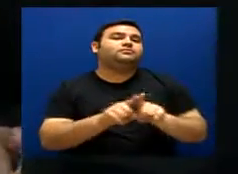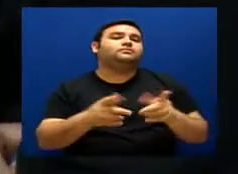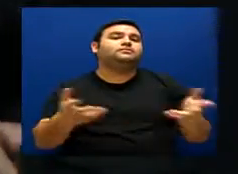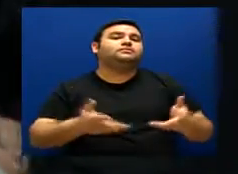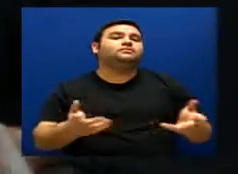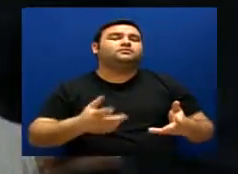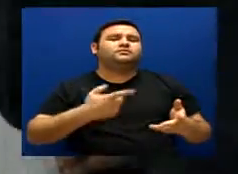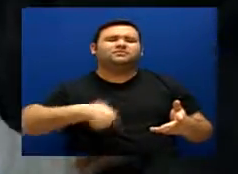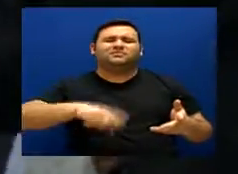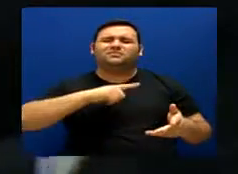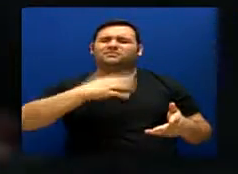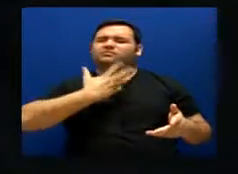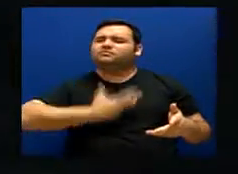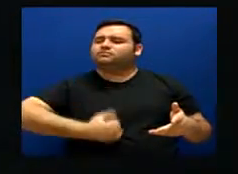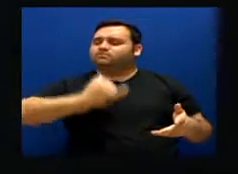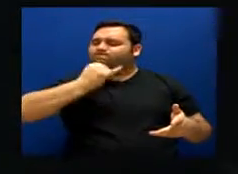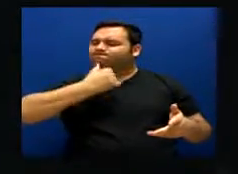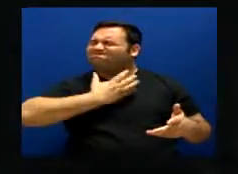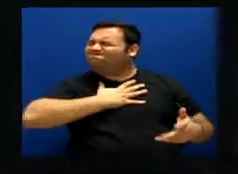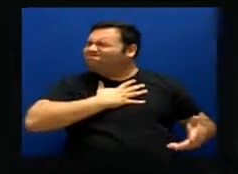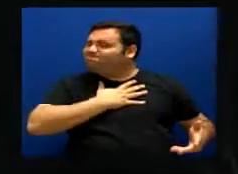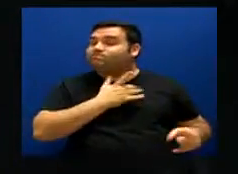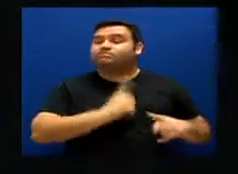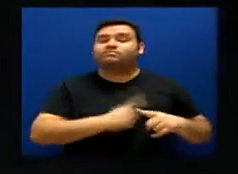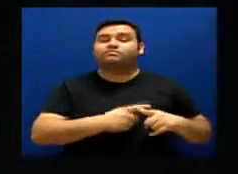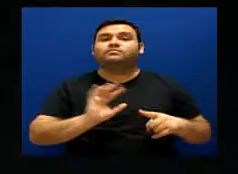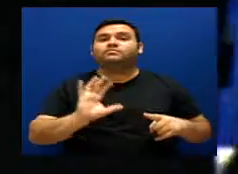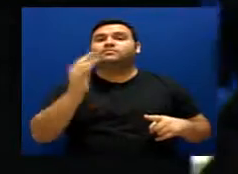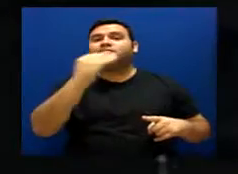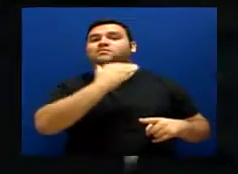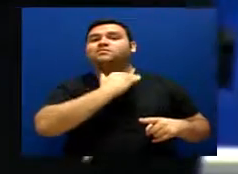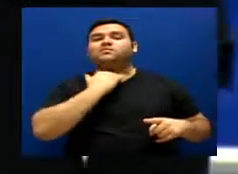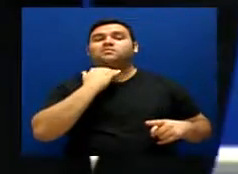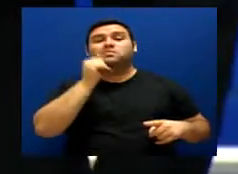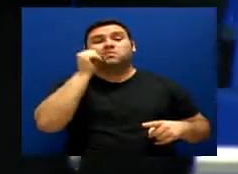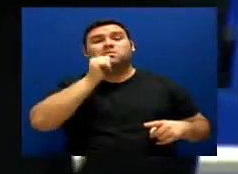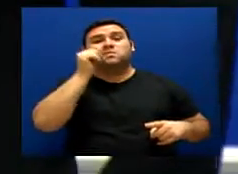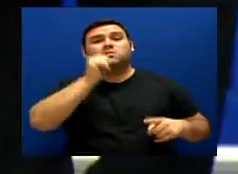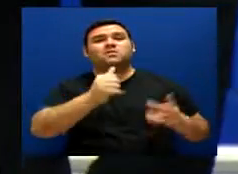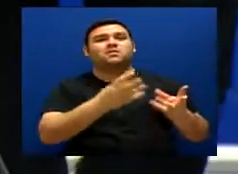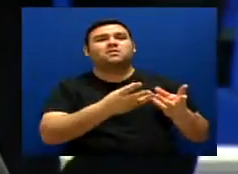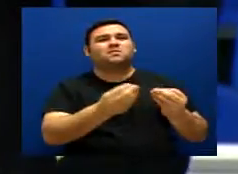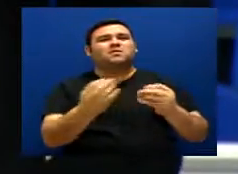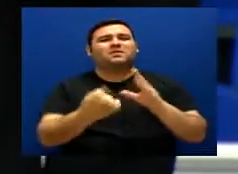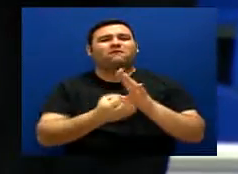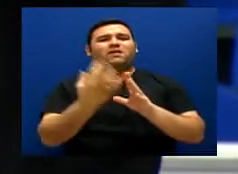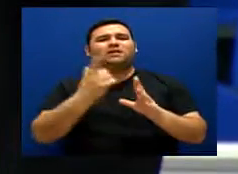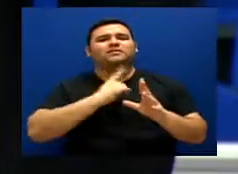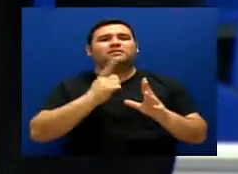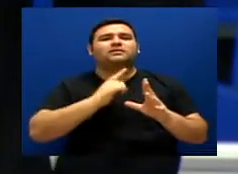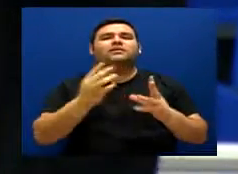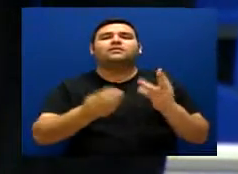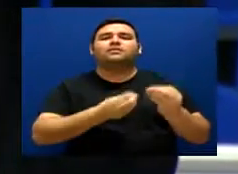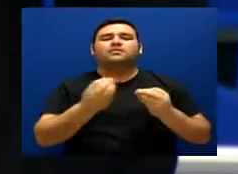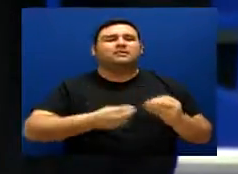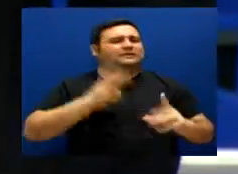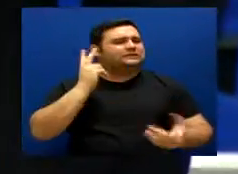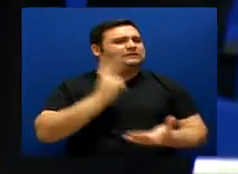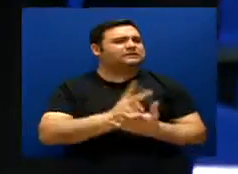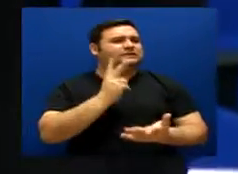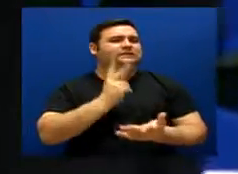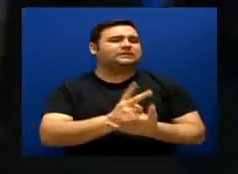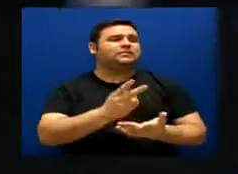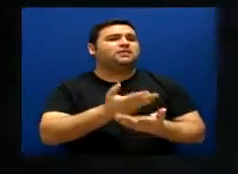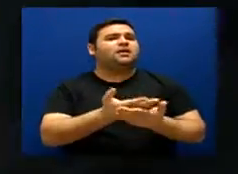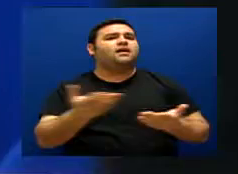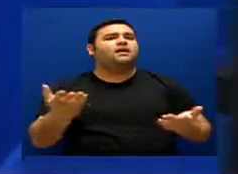faço aí um voto de profundo pesar em relação a mulheres Há várias mulheres que estão constantemente